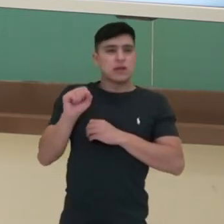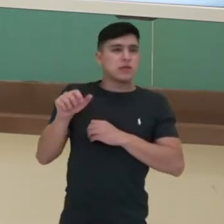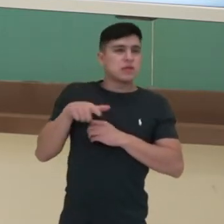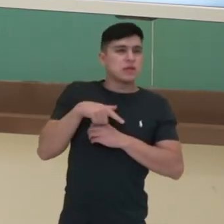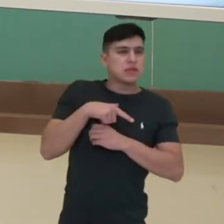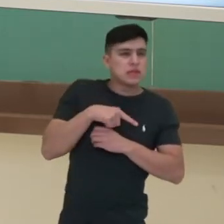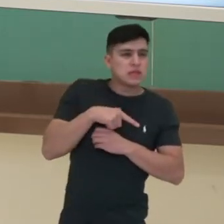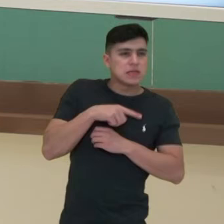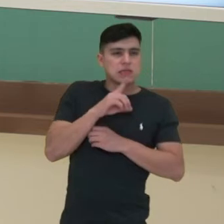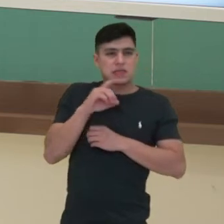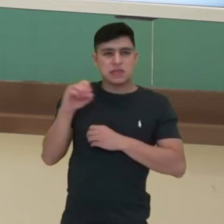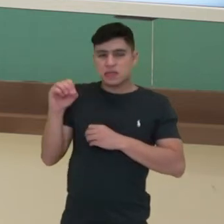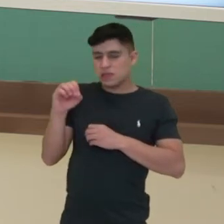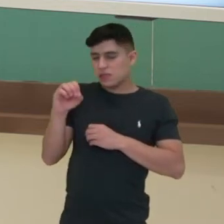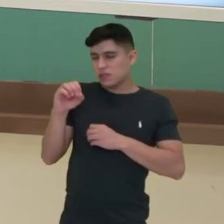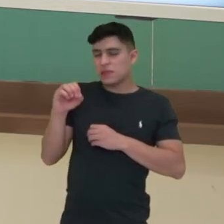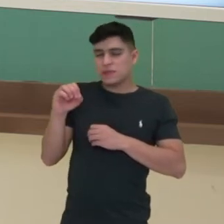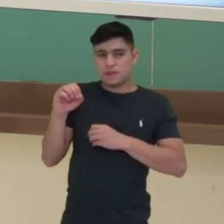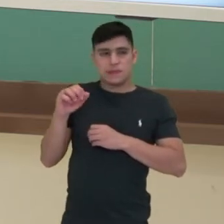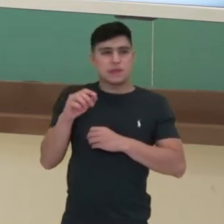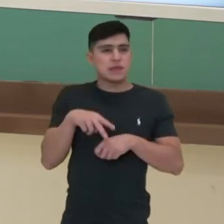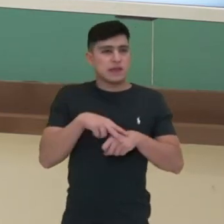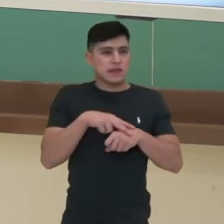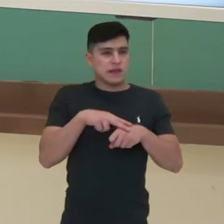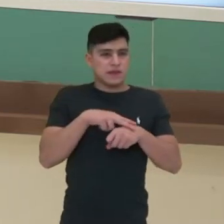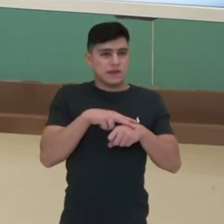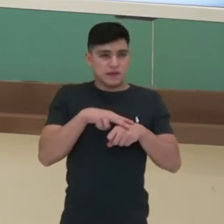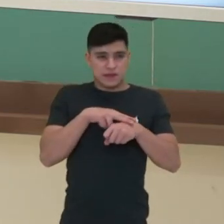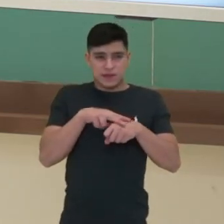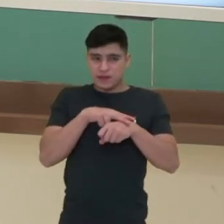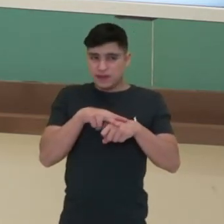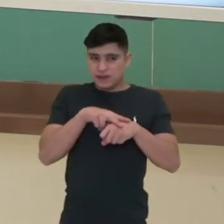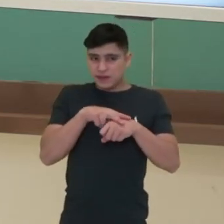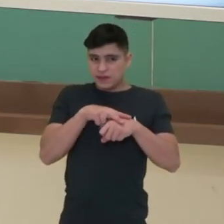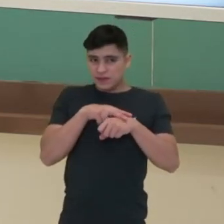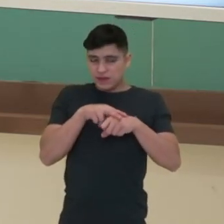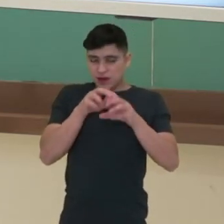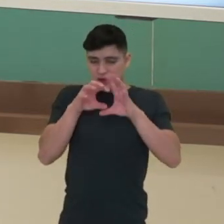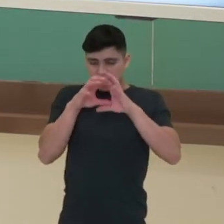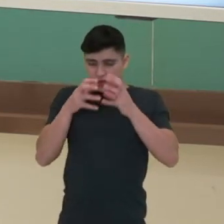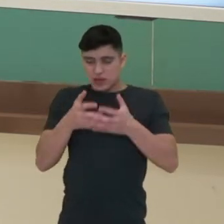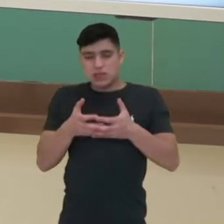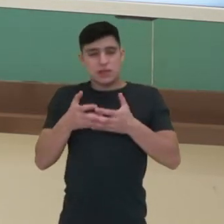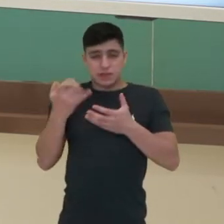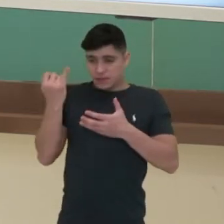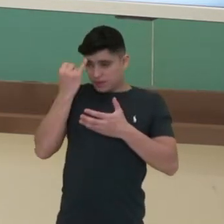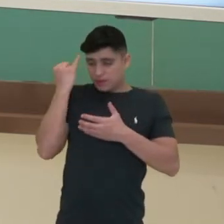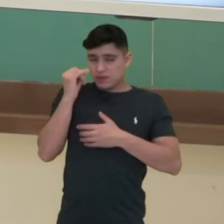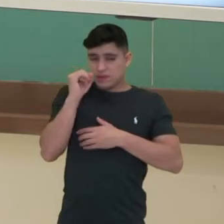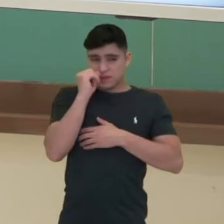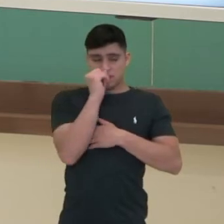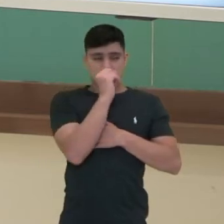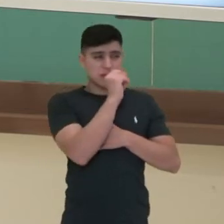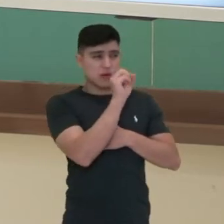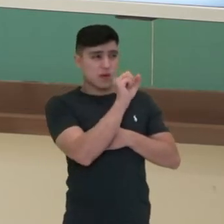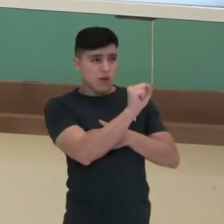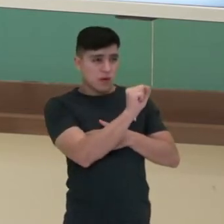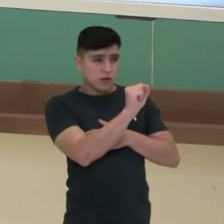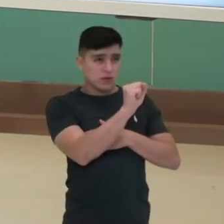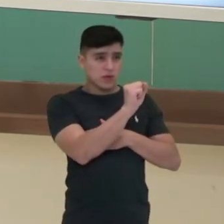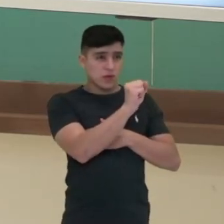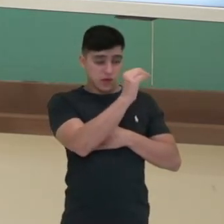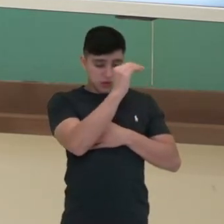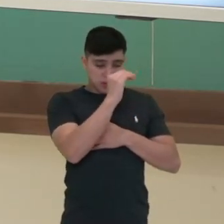ok? E verdes e rugosas, perdão, esquecendo o último ali, que é bem importante, 1 entre 8 resultados